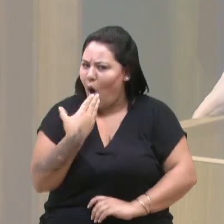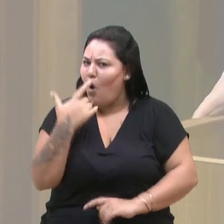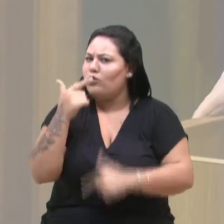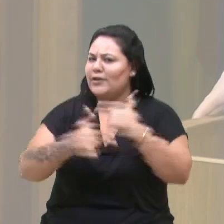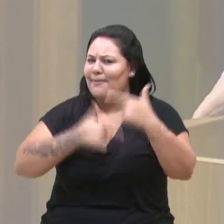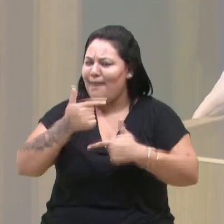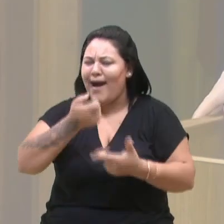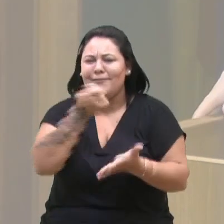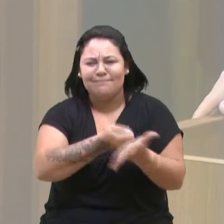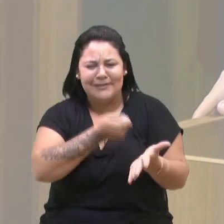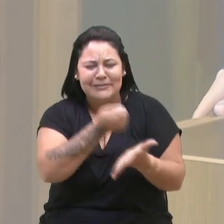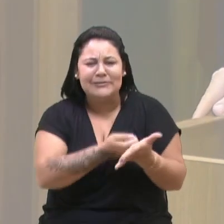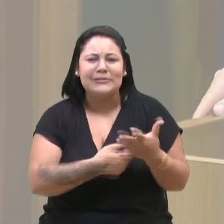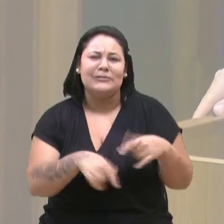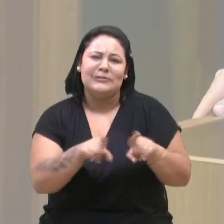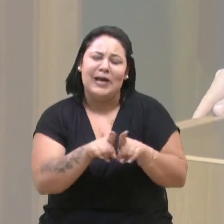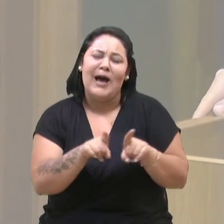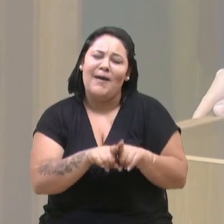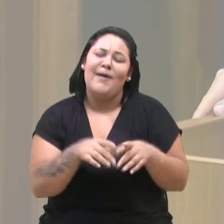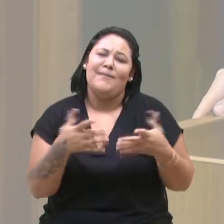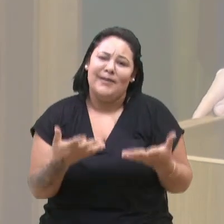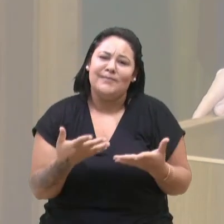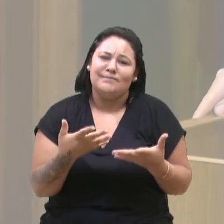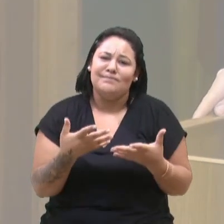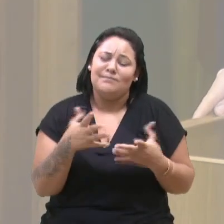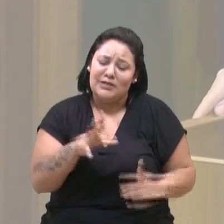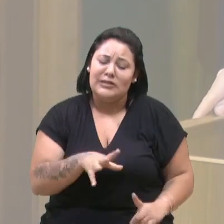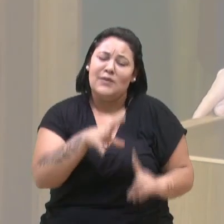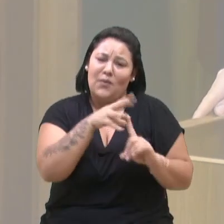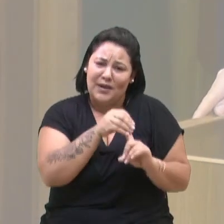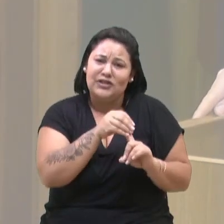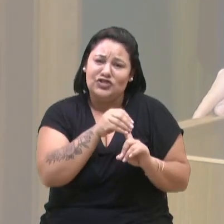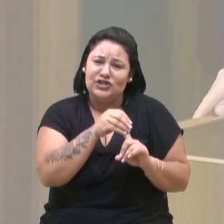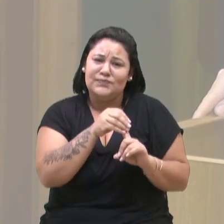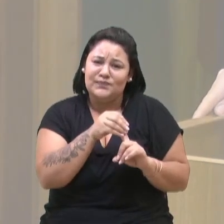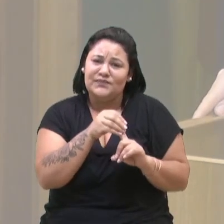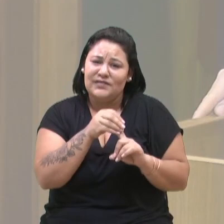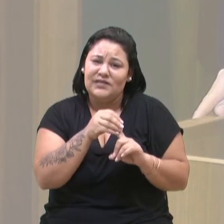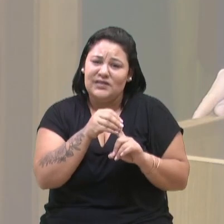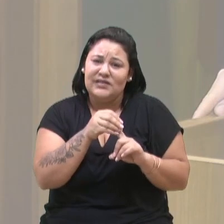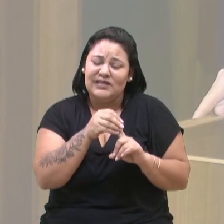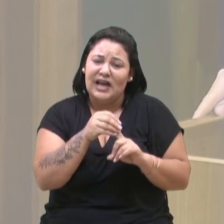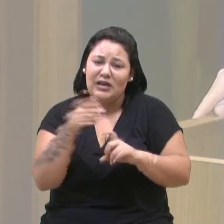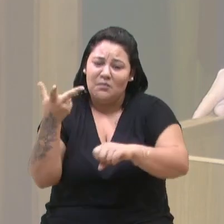sua parte, principalmente no que tange às roçadas, com uma programação